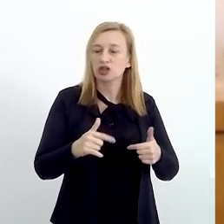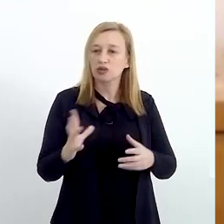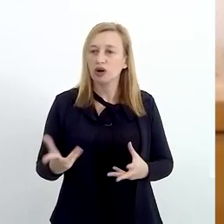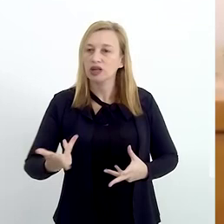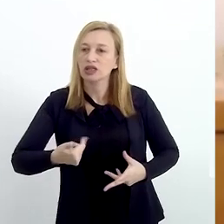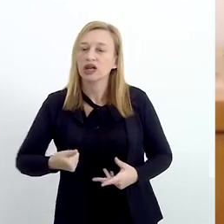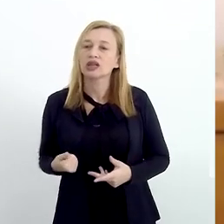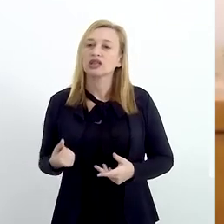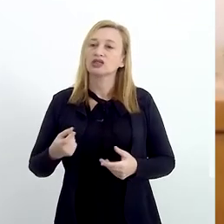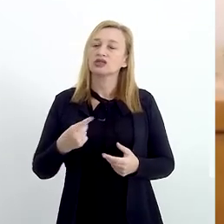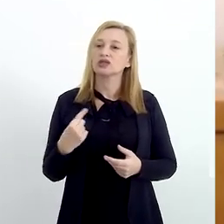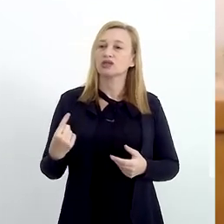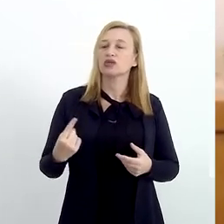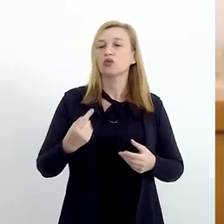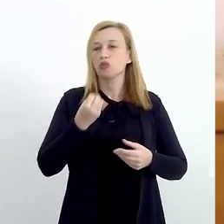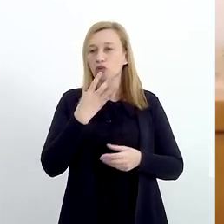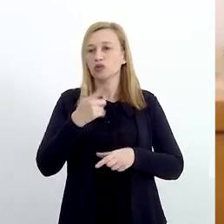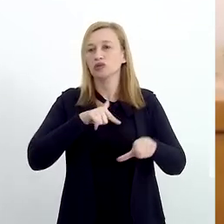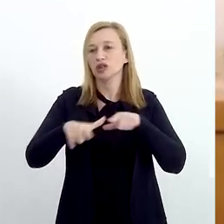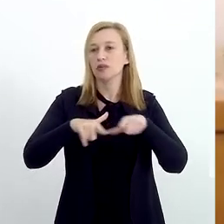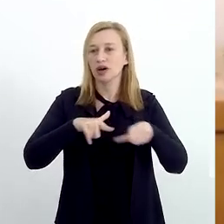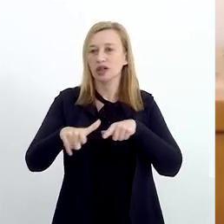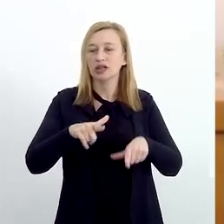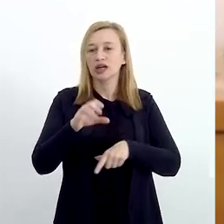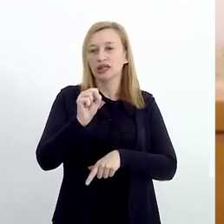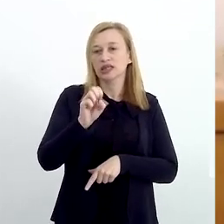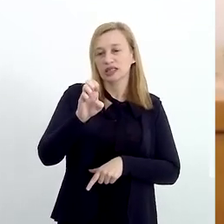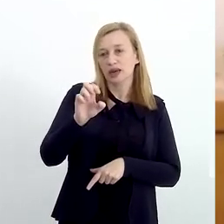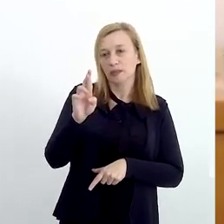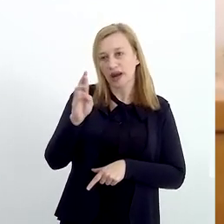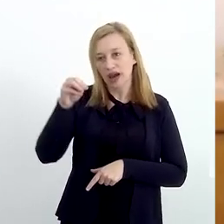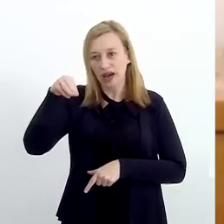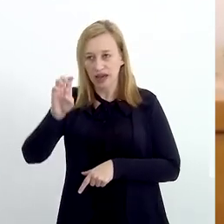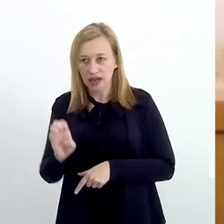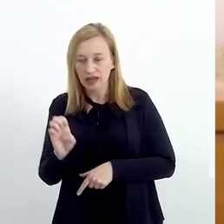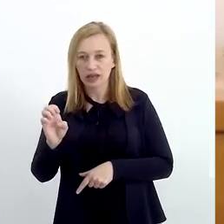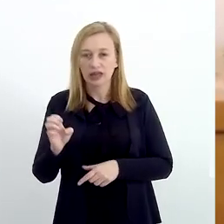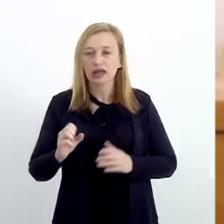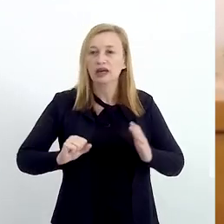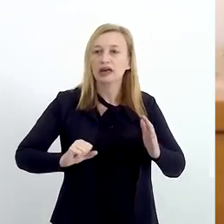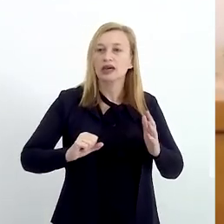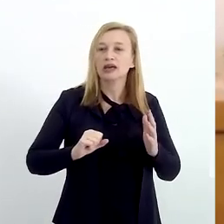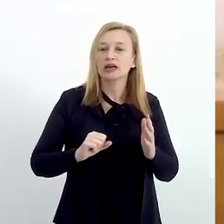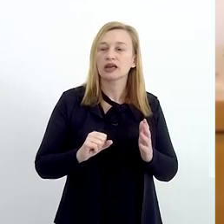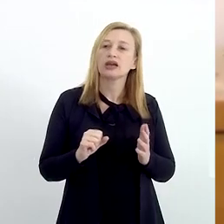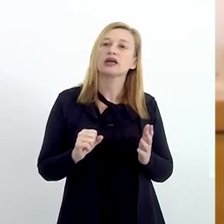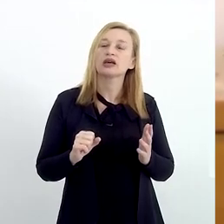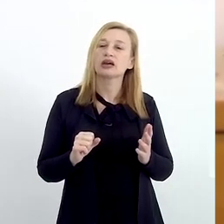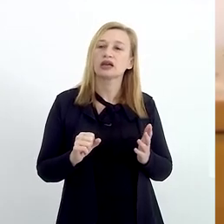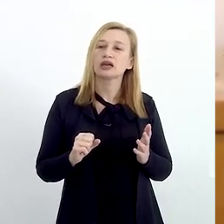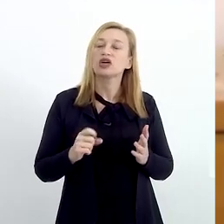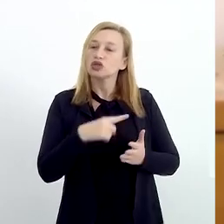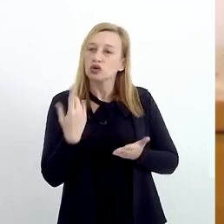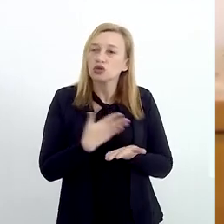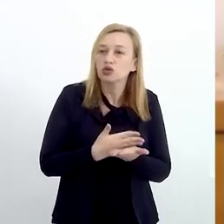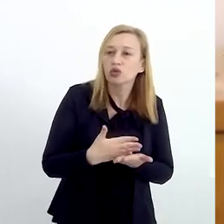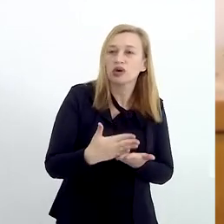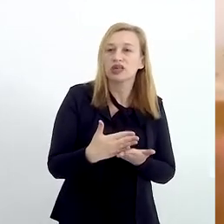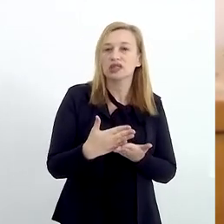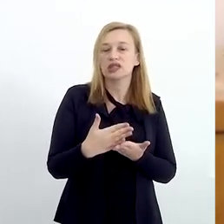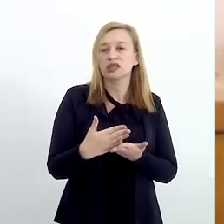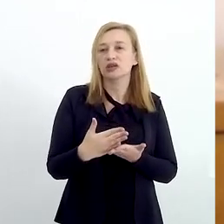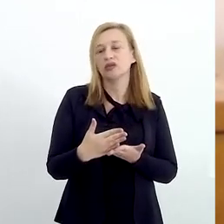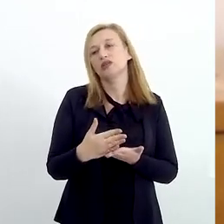próprias pernas aí a gente realmente contou com um belíssimo trabalho que é feito no Sebrae o SEBRAE impacta em particular